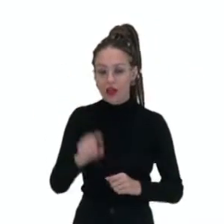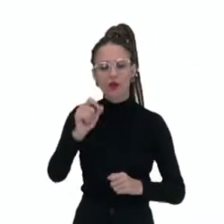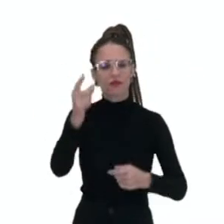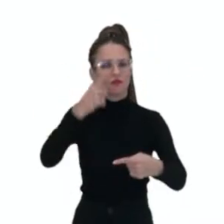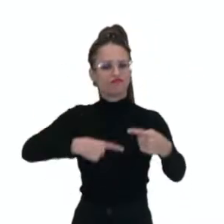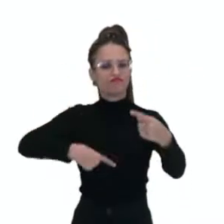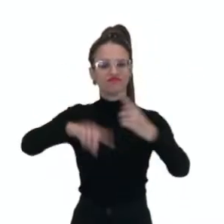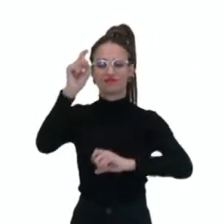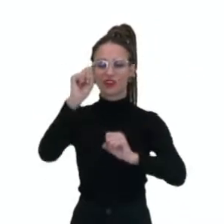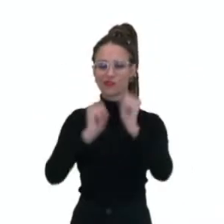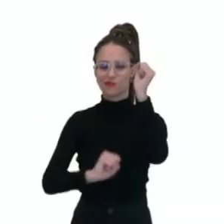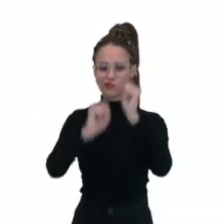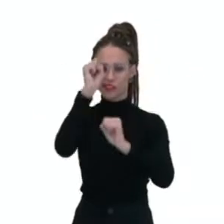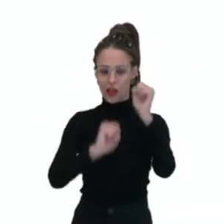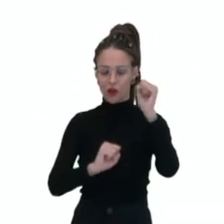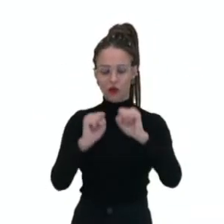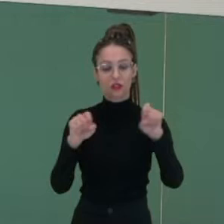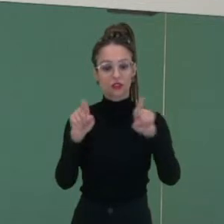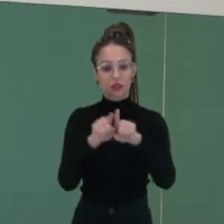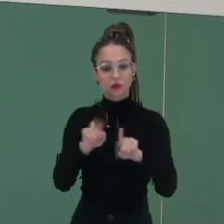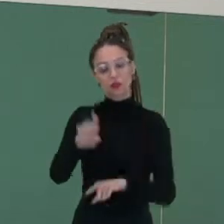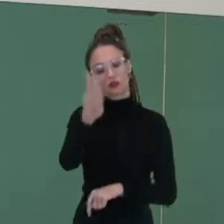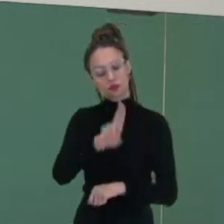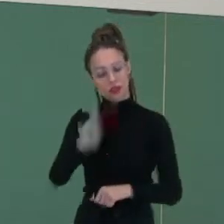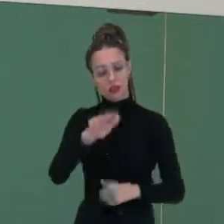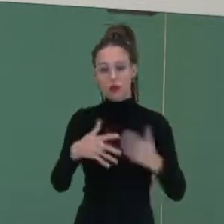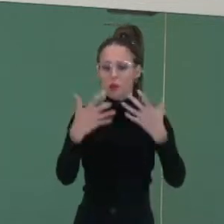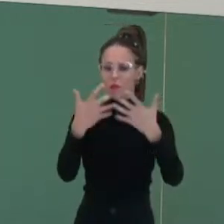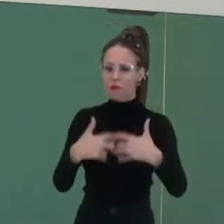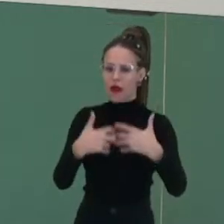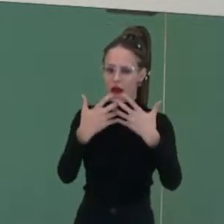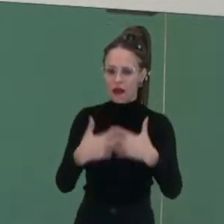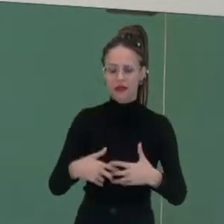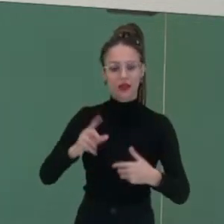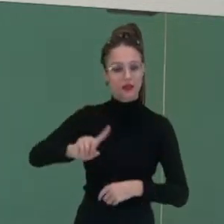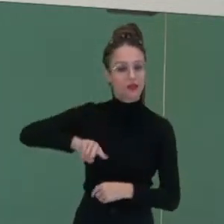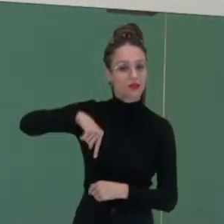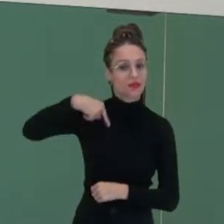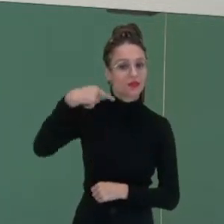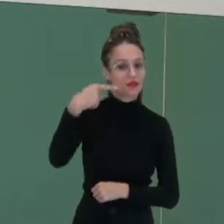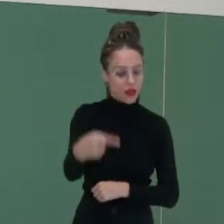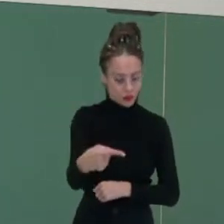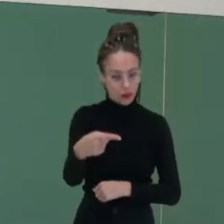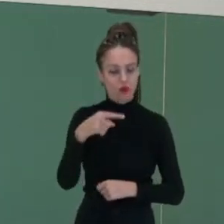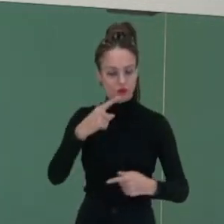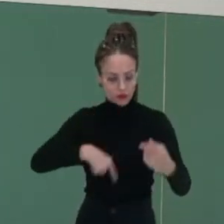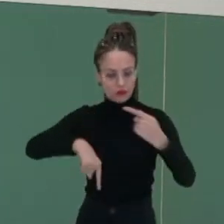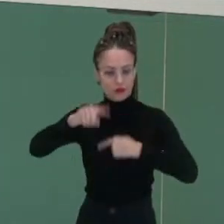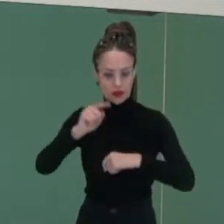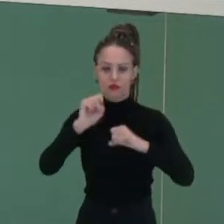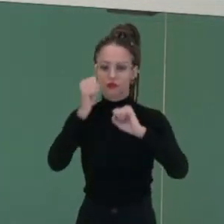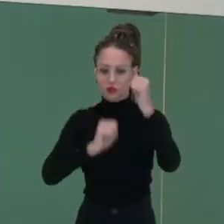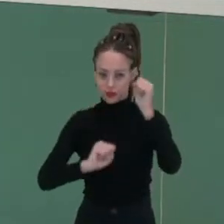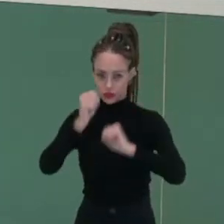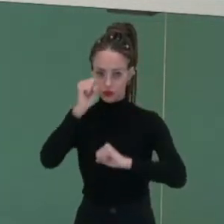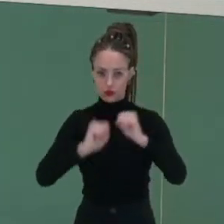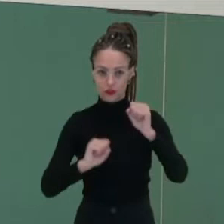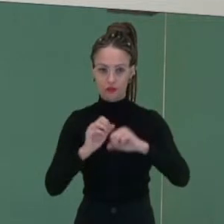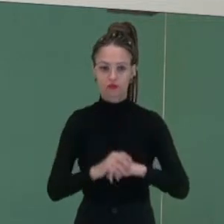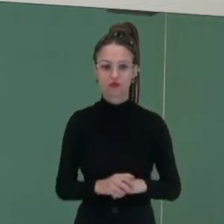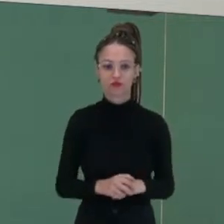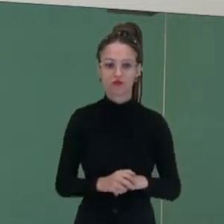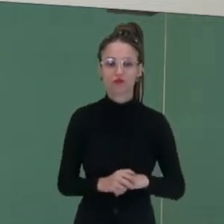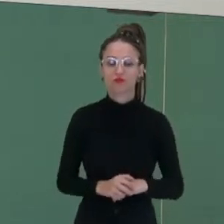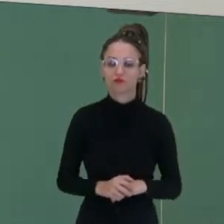Industrial, ou ainda utilizado a partir de máquinas, que vai ocorrer depois desse evento importantíssimo, denominado de Revolução